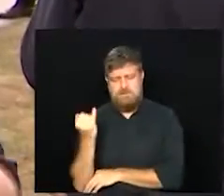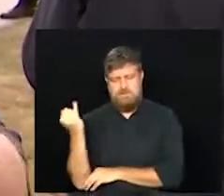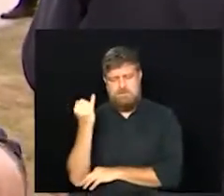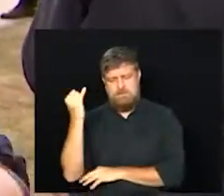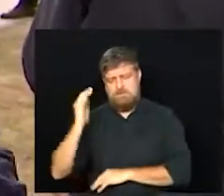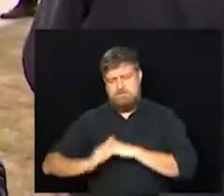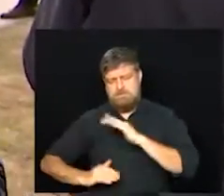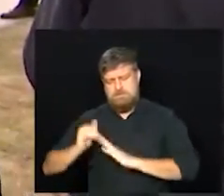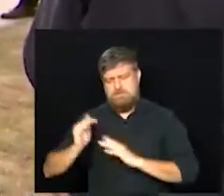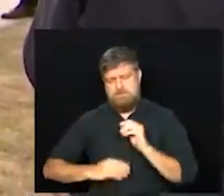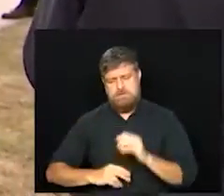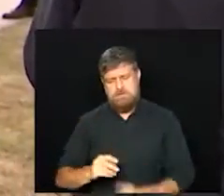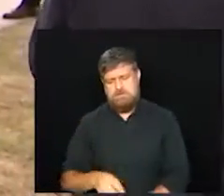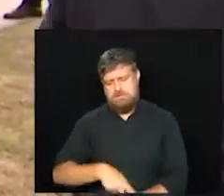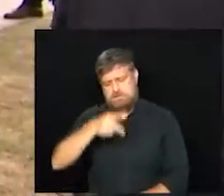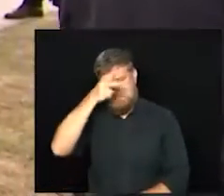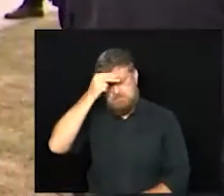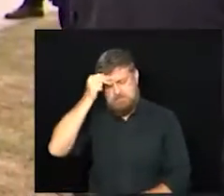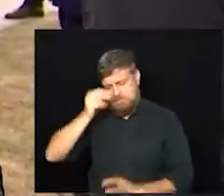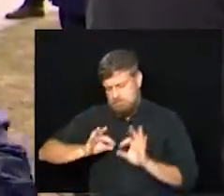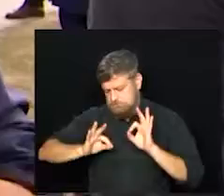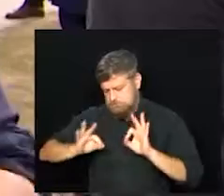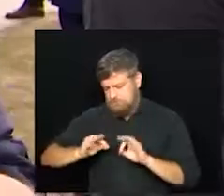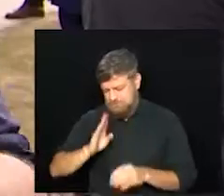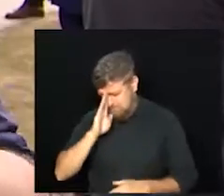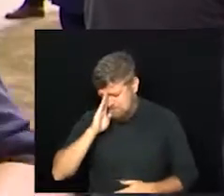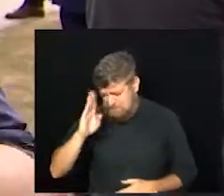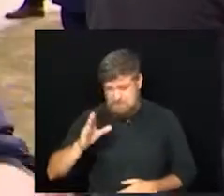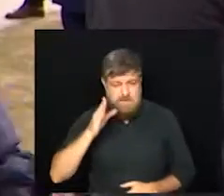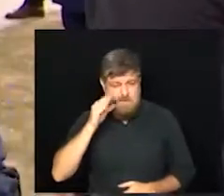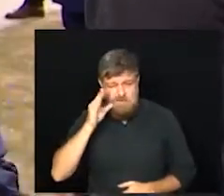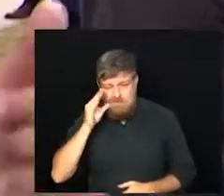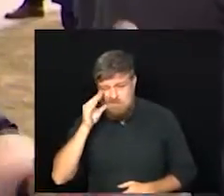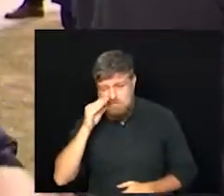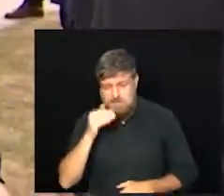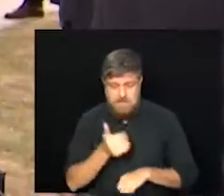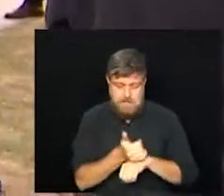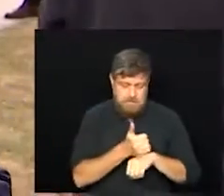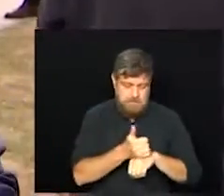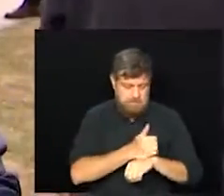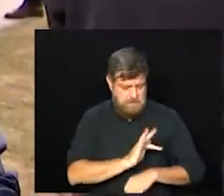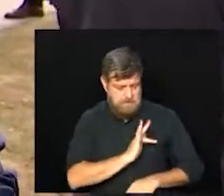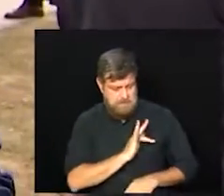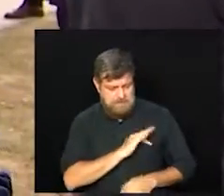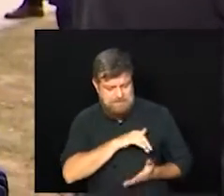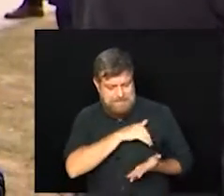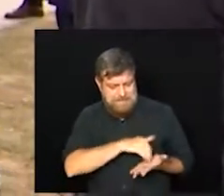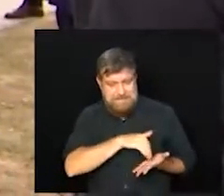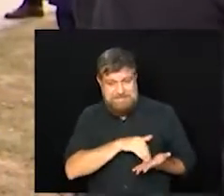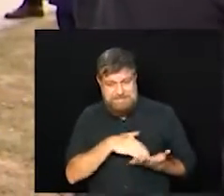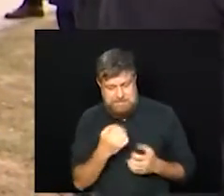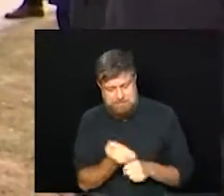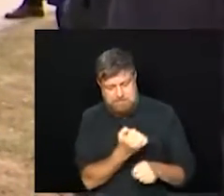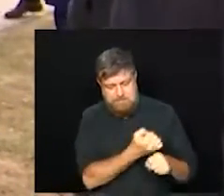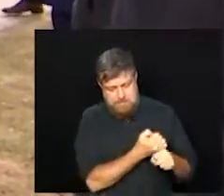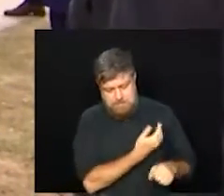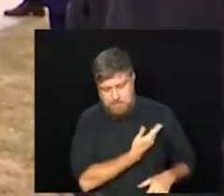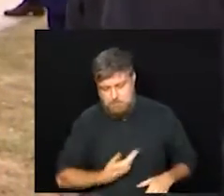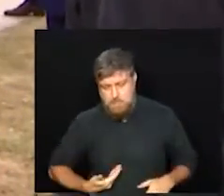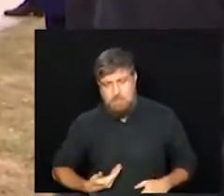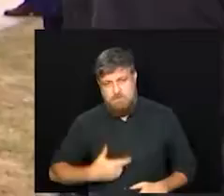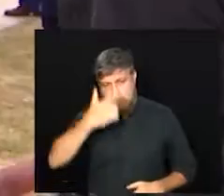Campinas, especialmente os funcionários técnicos, todos, diretores, engenheiros da Secretaria de Serviços Públicos.